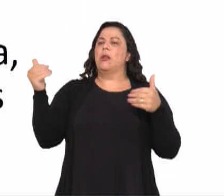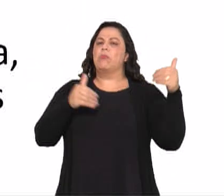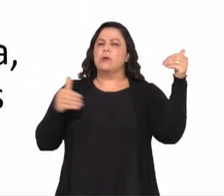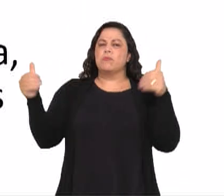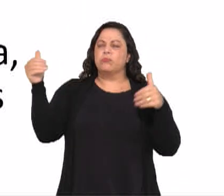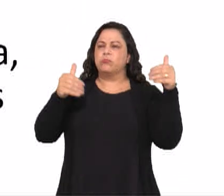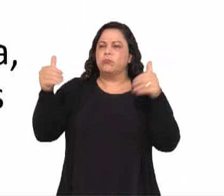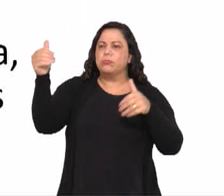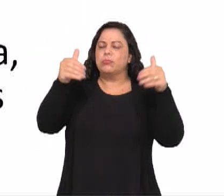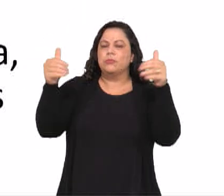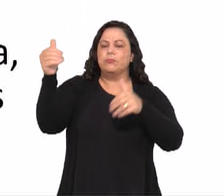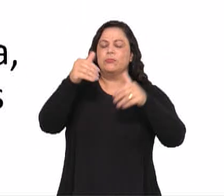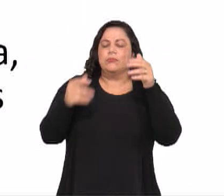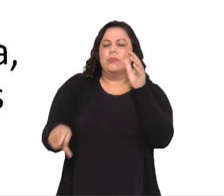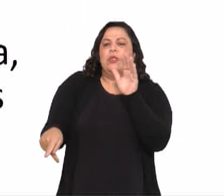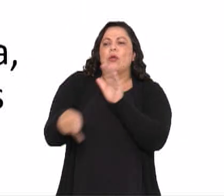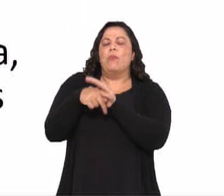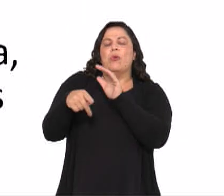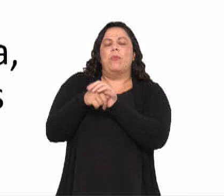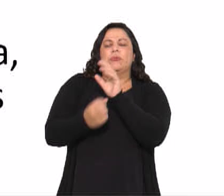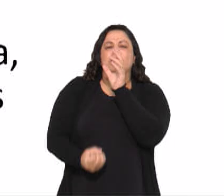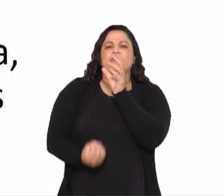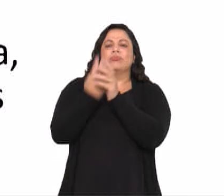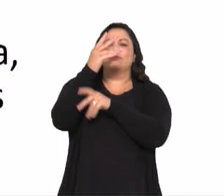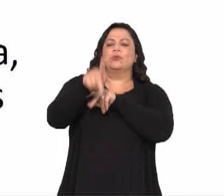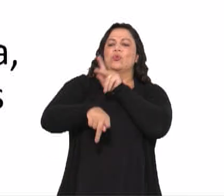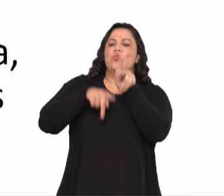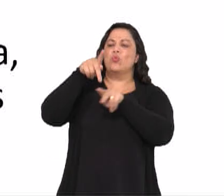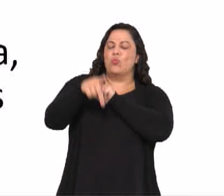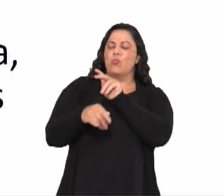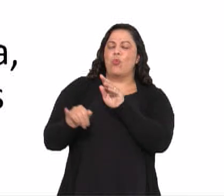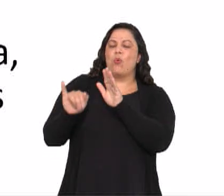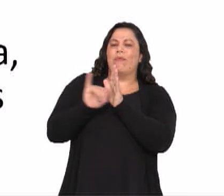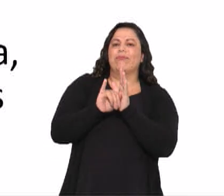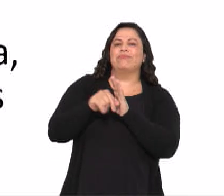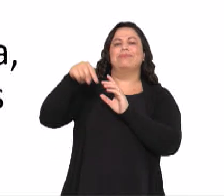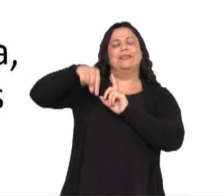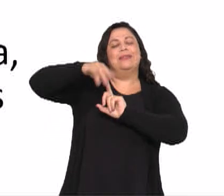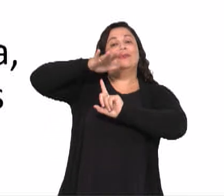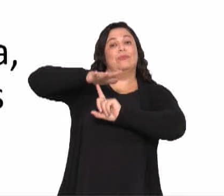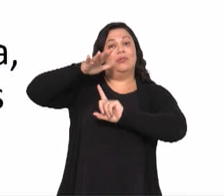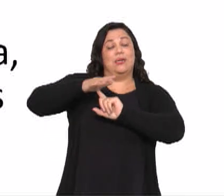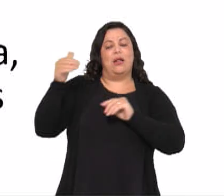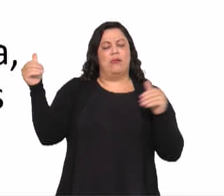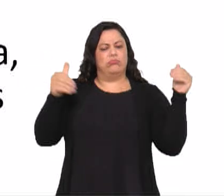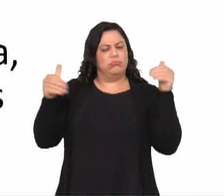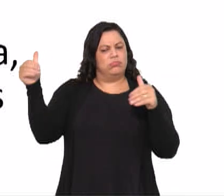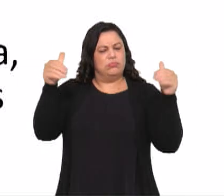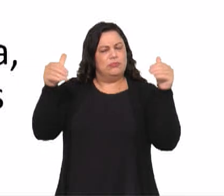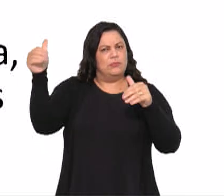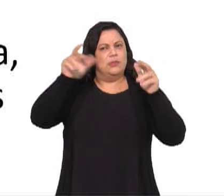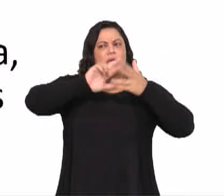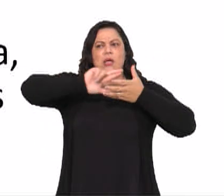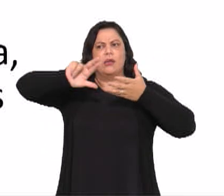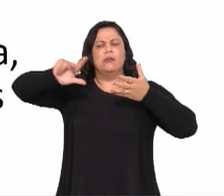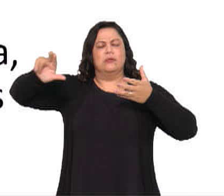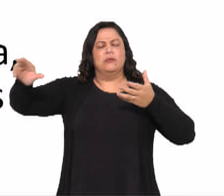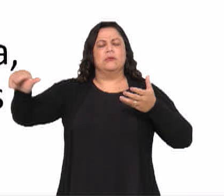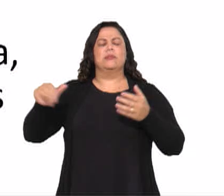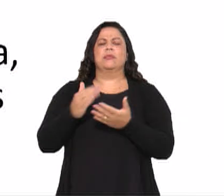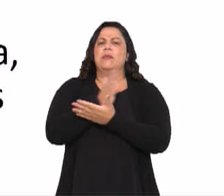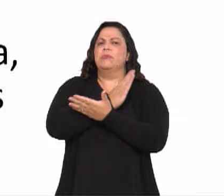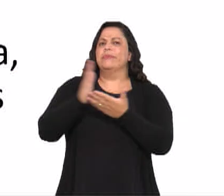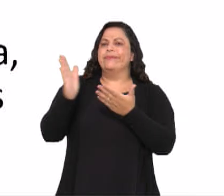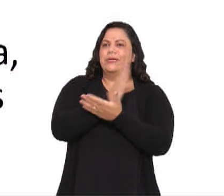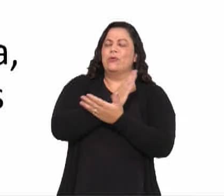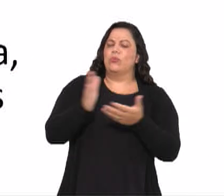para a formação da identidade do Paraná. Então, exemplo de alguns imigrantes que nós recebemos aqui, que nós temos até hoje aí